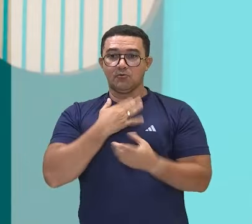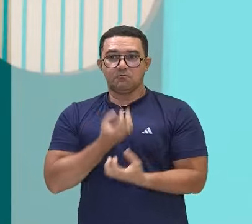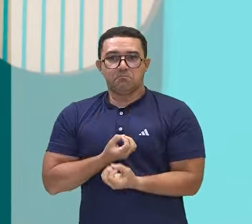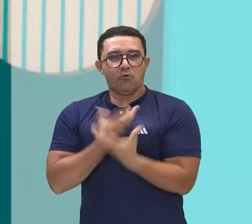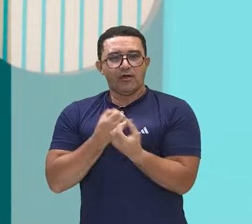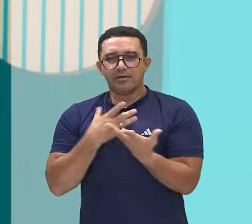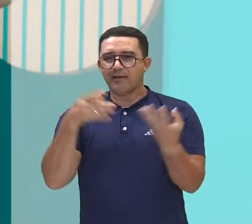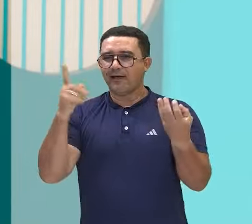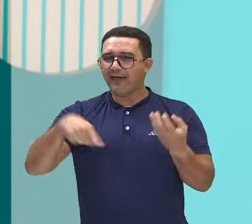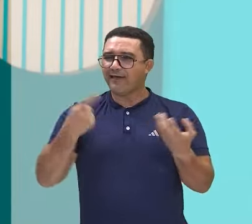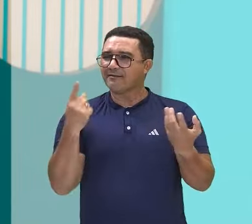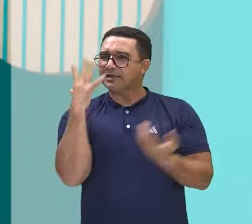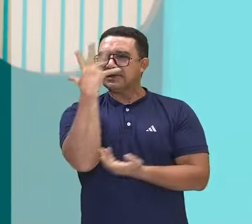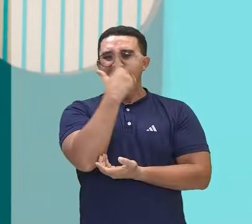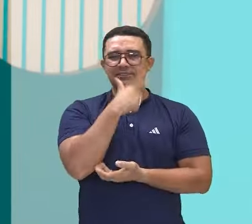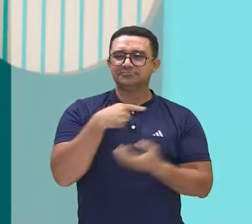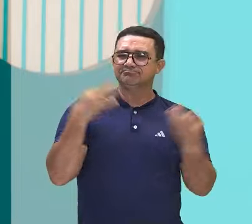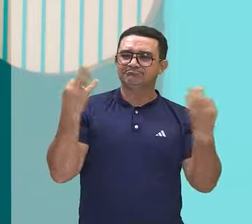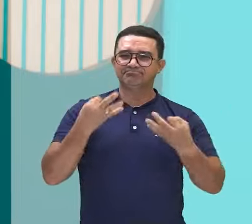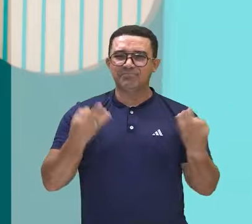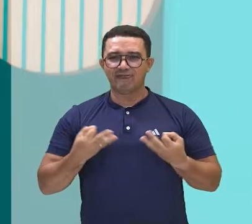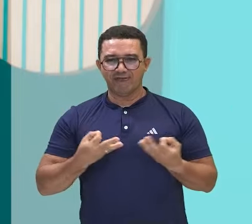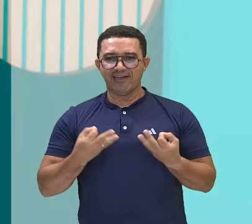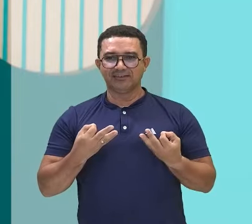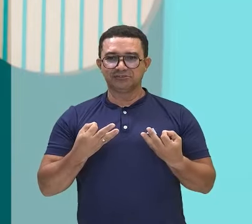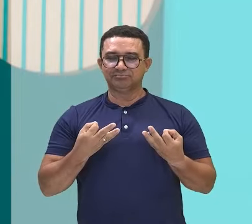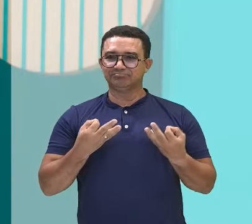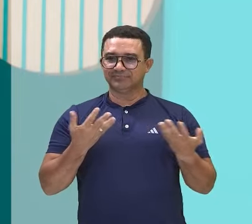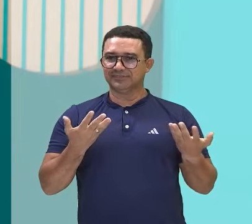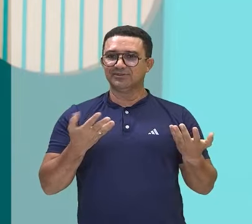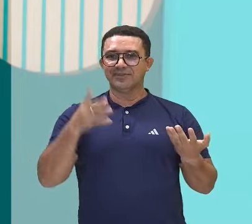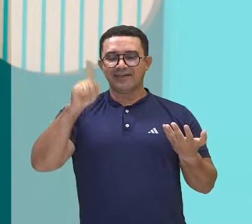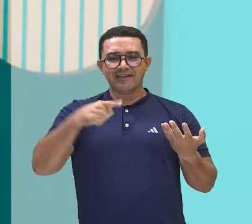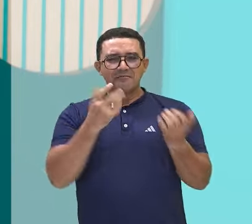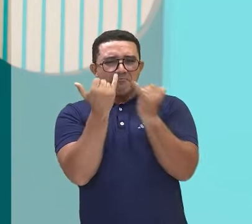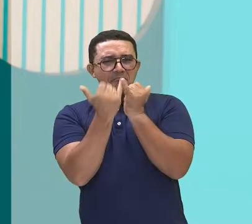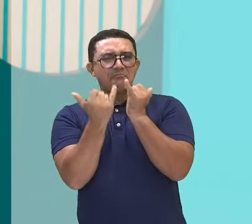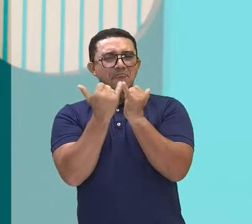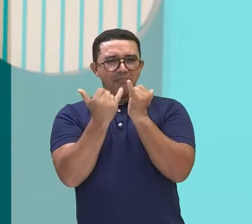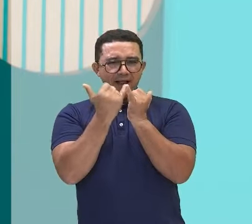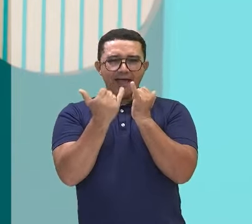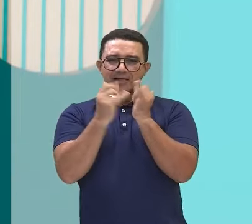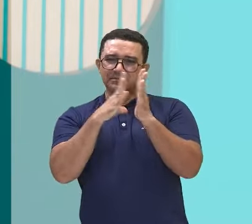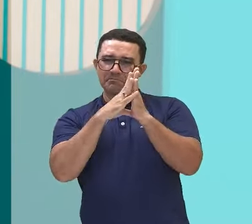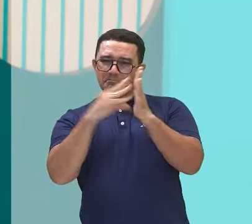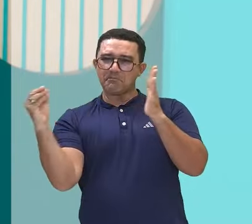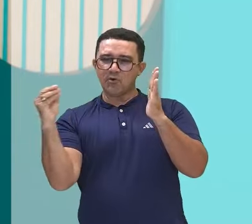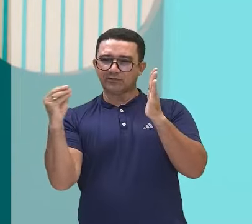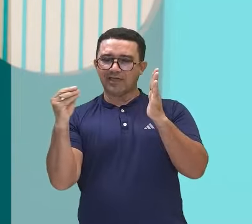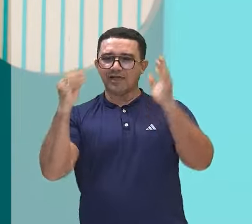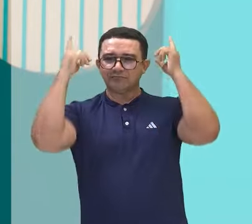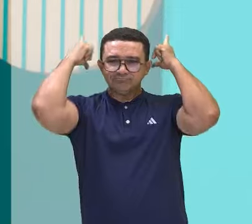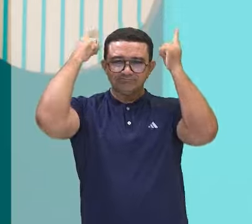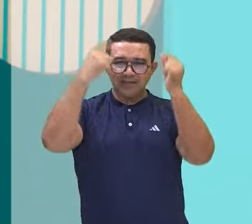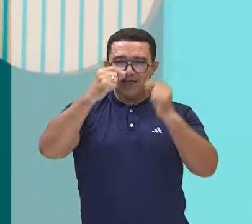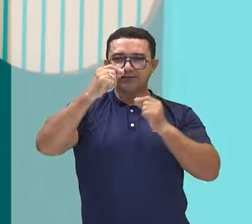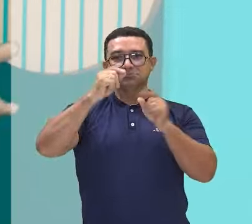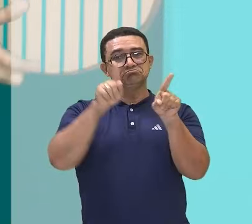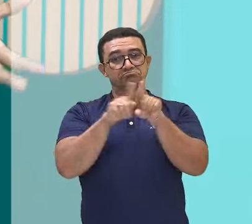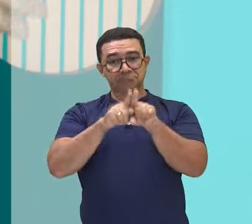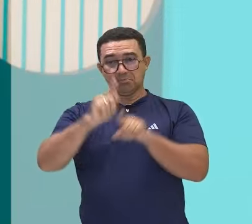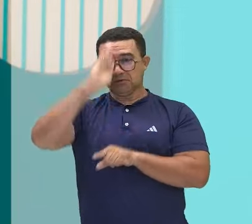belo, tão, que chega a ser basicamente parecido com a questão ali da Grécia e com a questão de